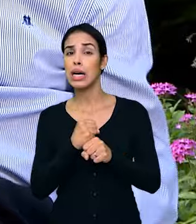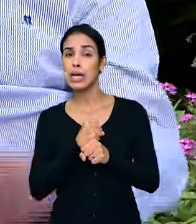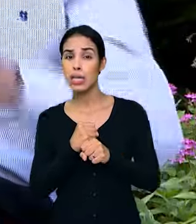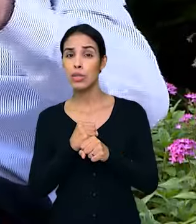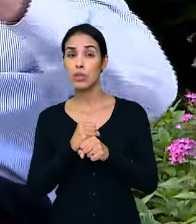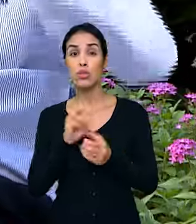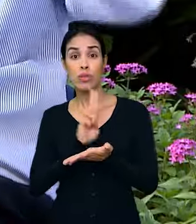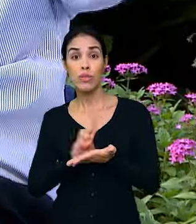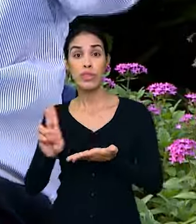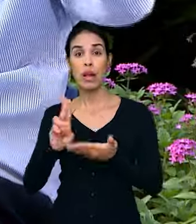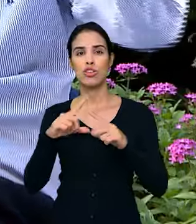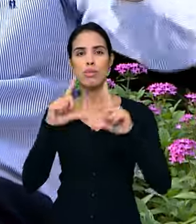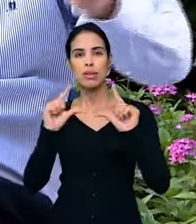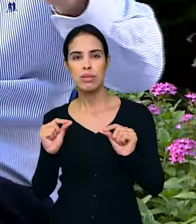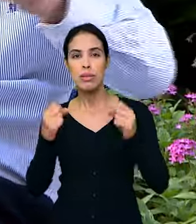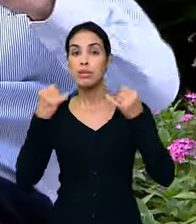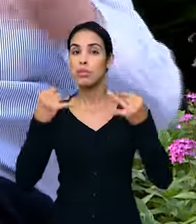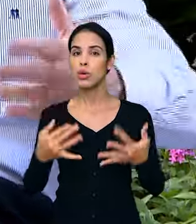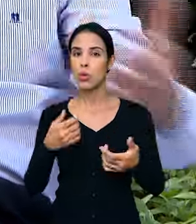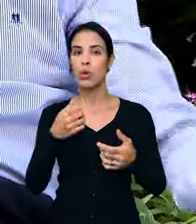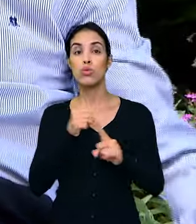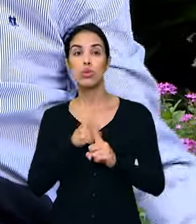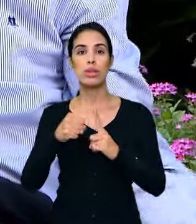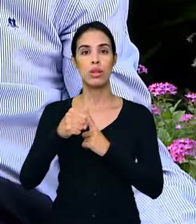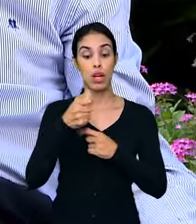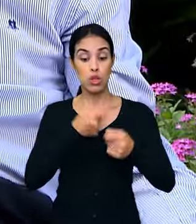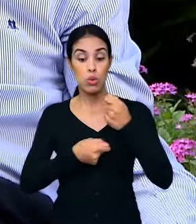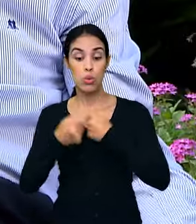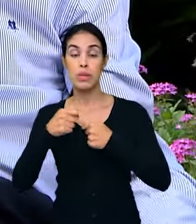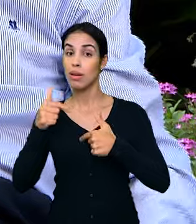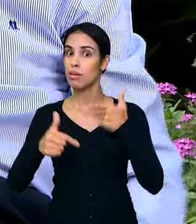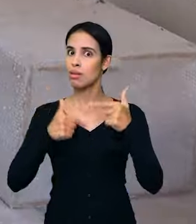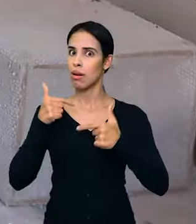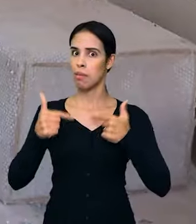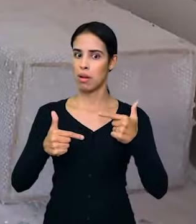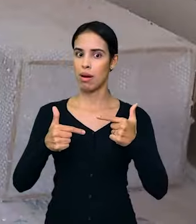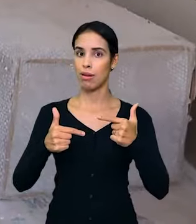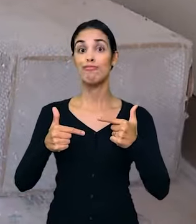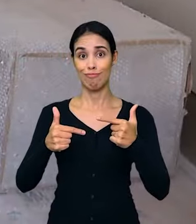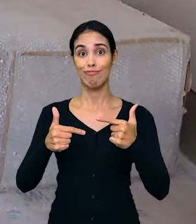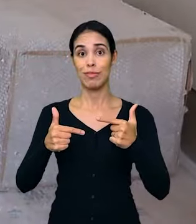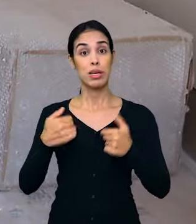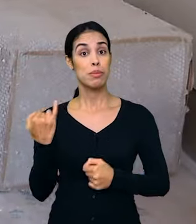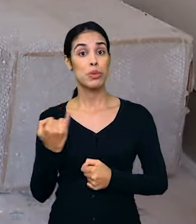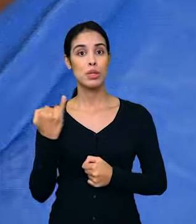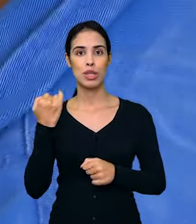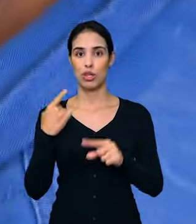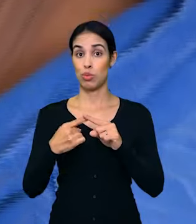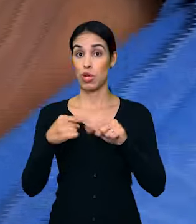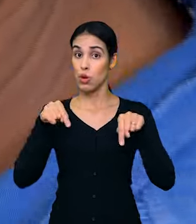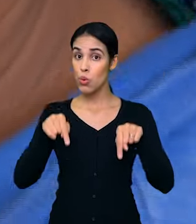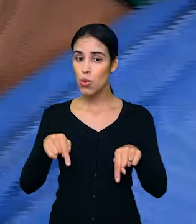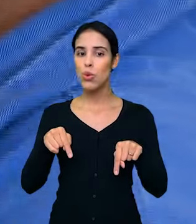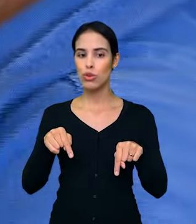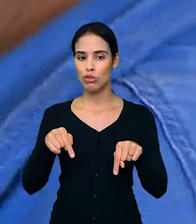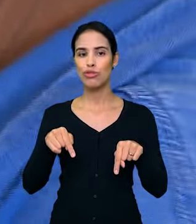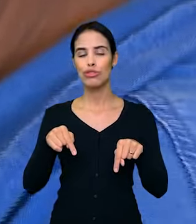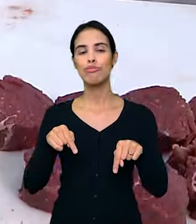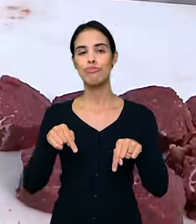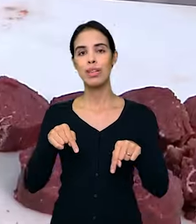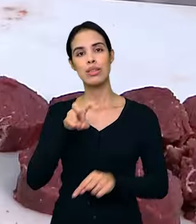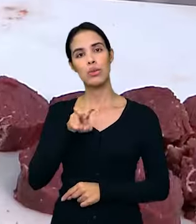na Universidade de Brasília sobre sociedade, economia e trabalho. Um triângulo social que nos dias de hoje